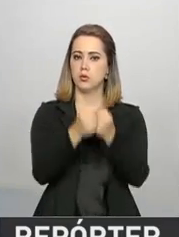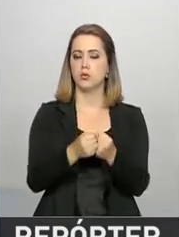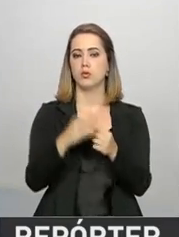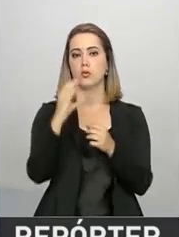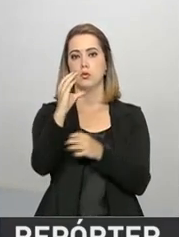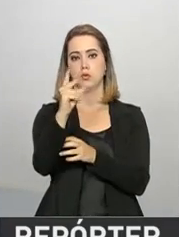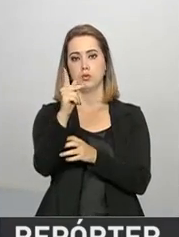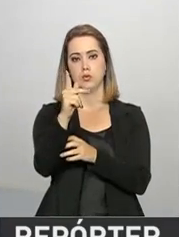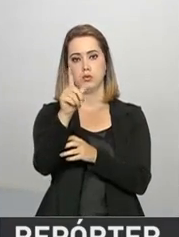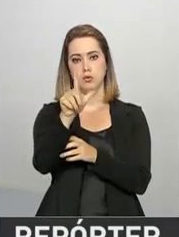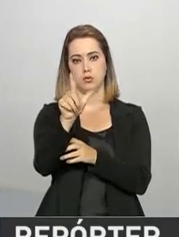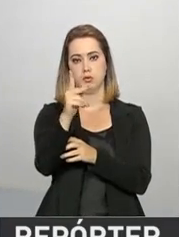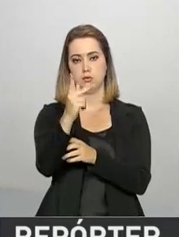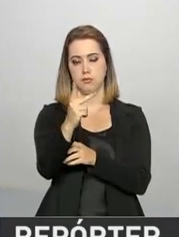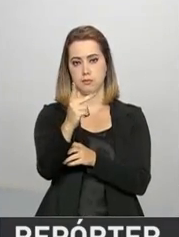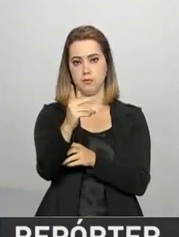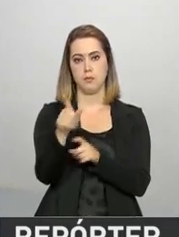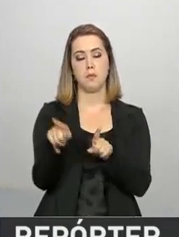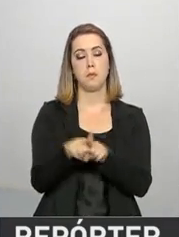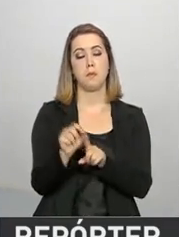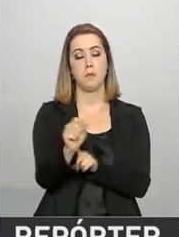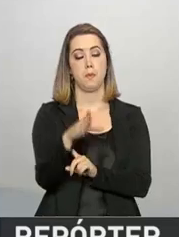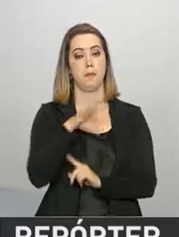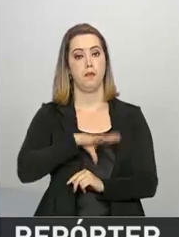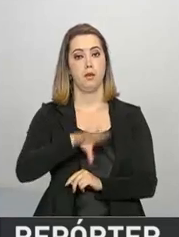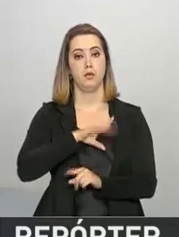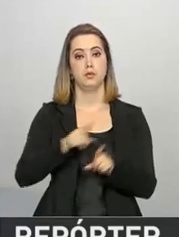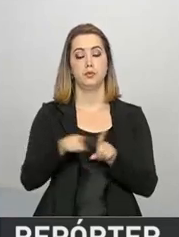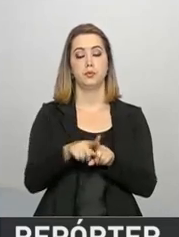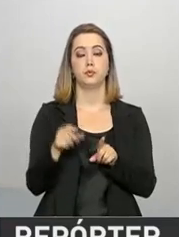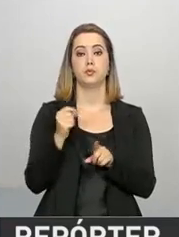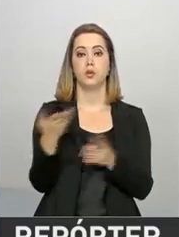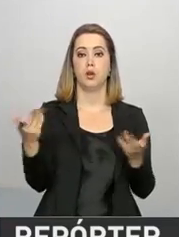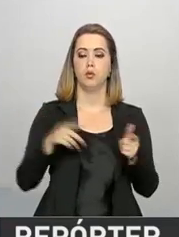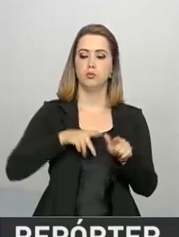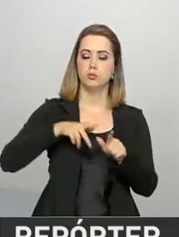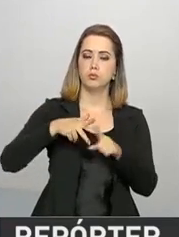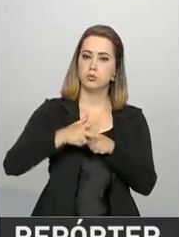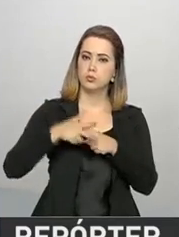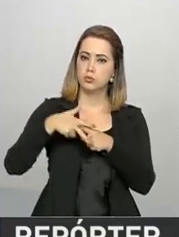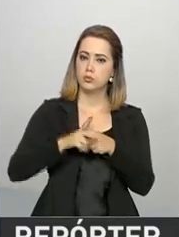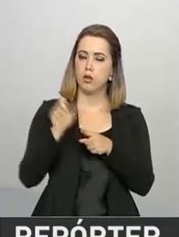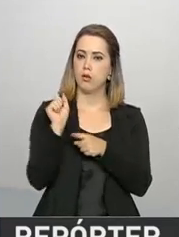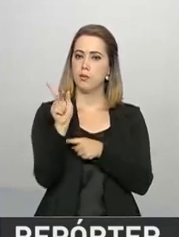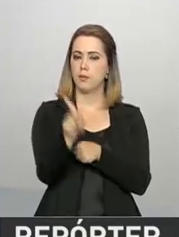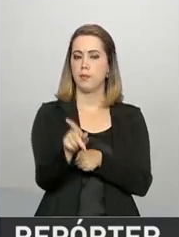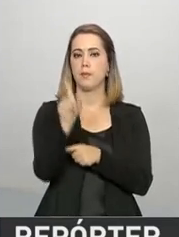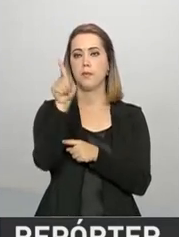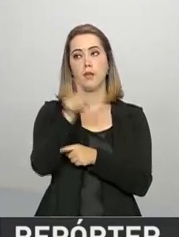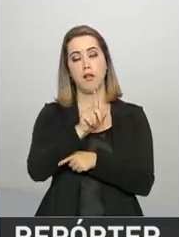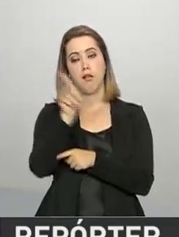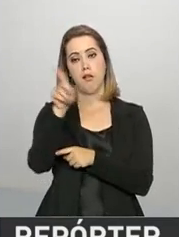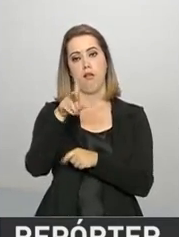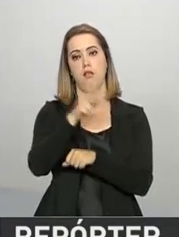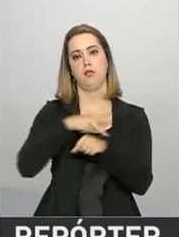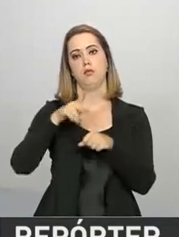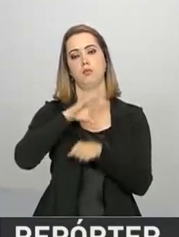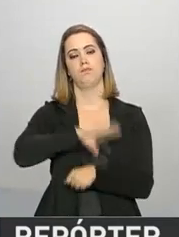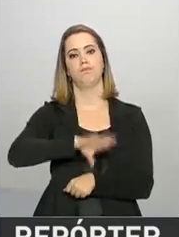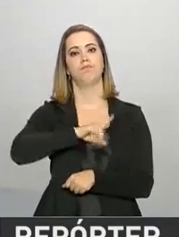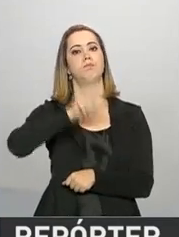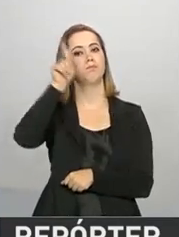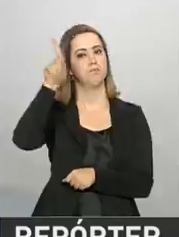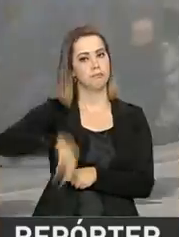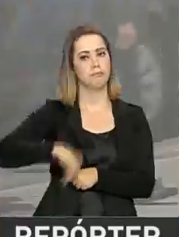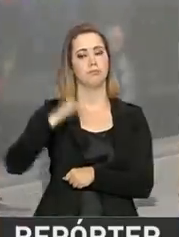Comunidade dos Países de Língua Portuguesa e ressaltou que a reforma na Previdência em Portugal foi crucial